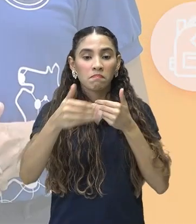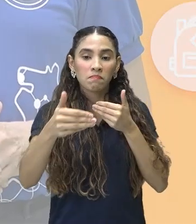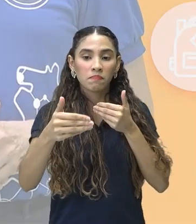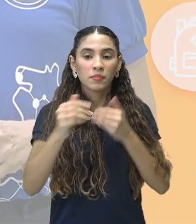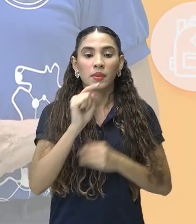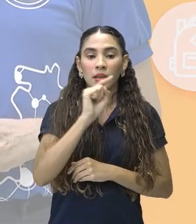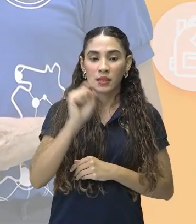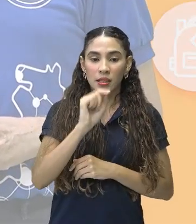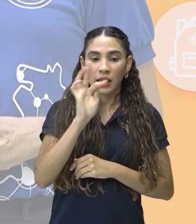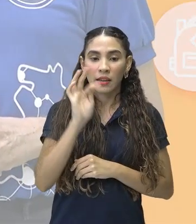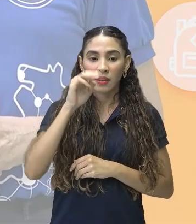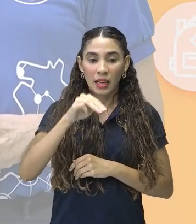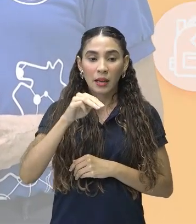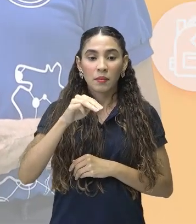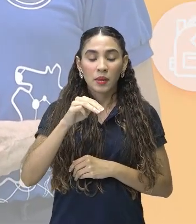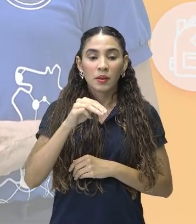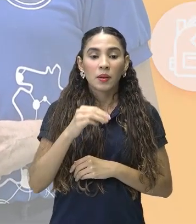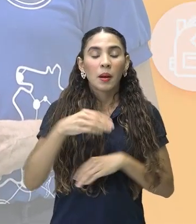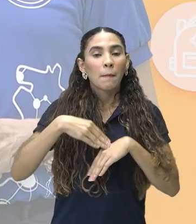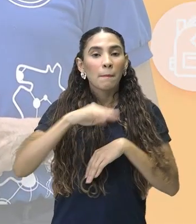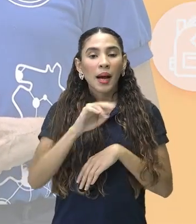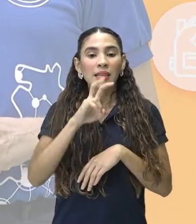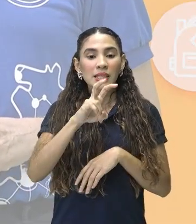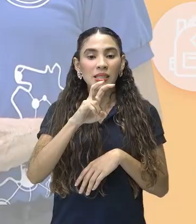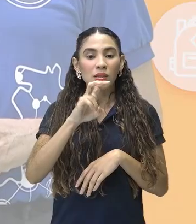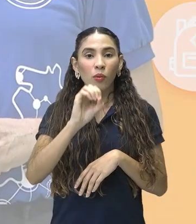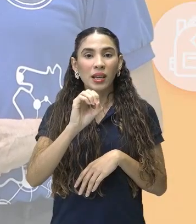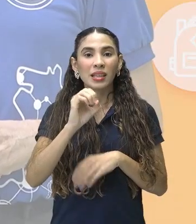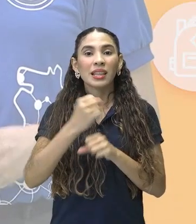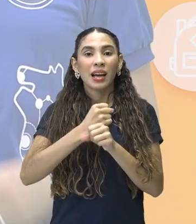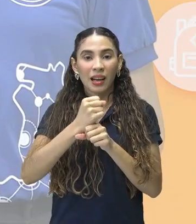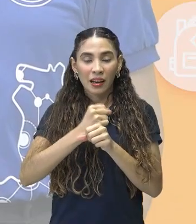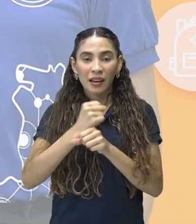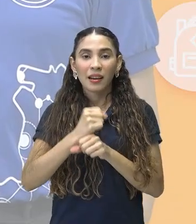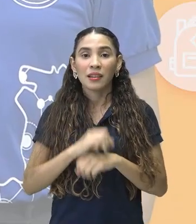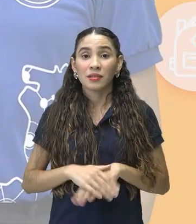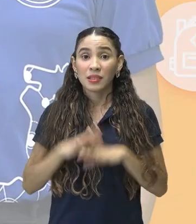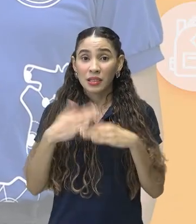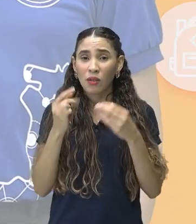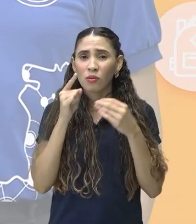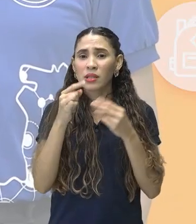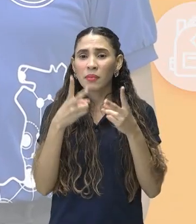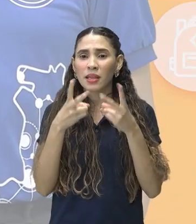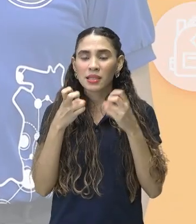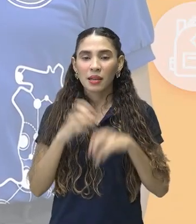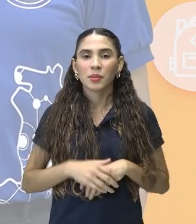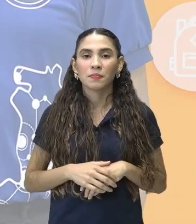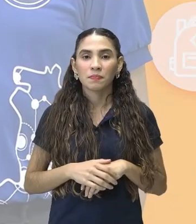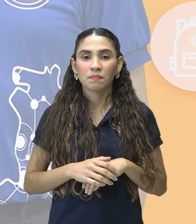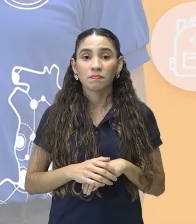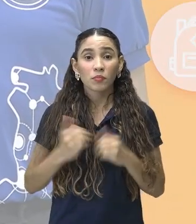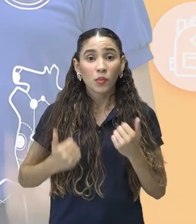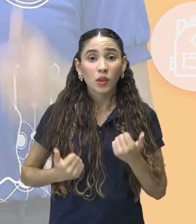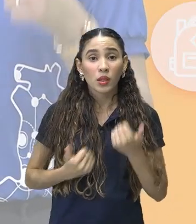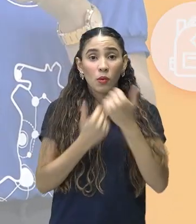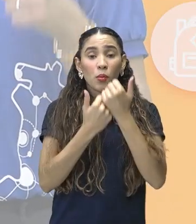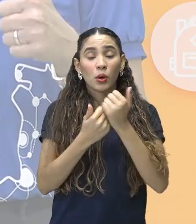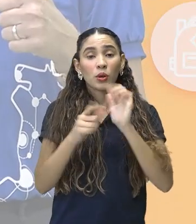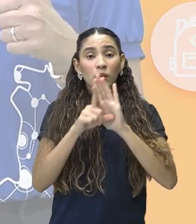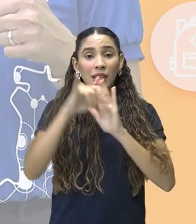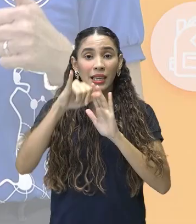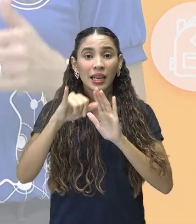a Zona Franca de Manaus por mais 50 anos. Então, percebam que o amparo legal